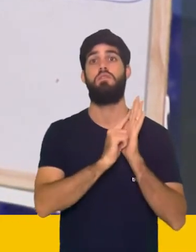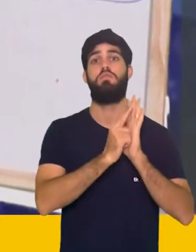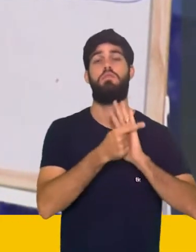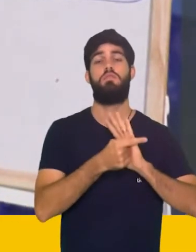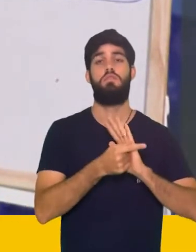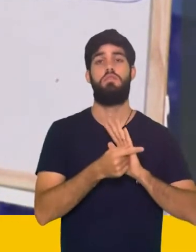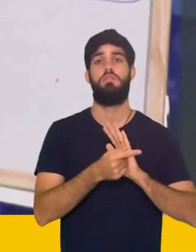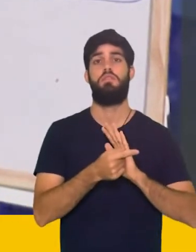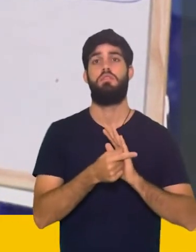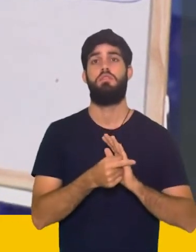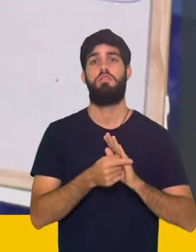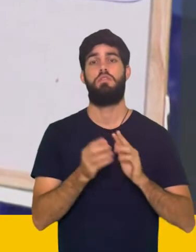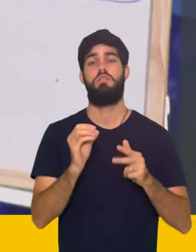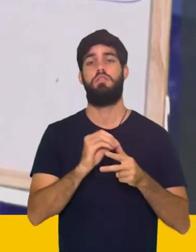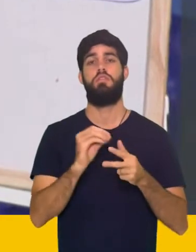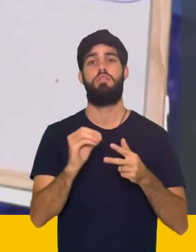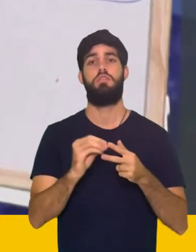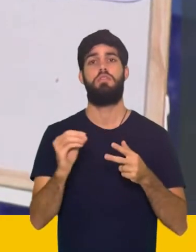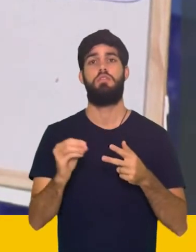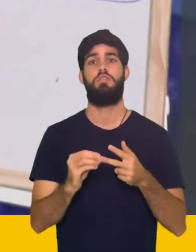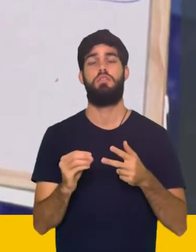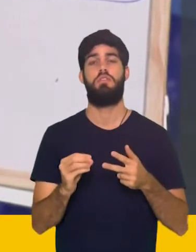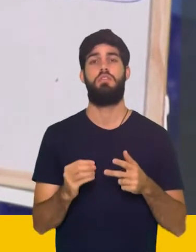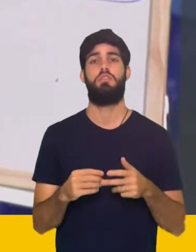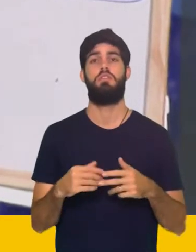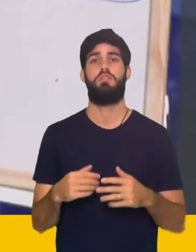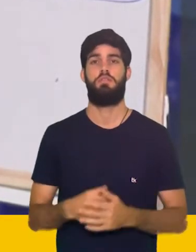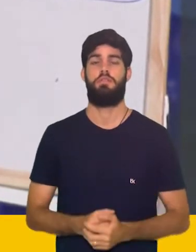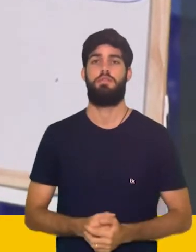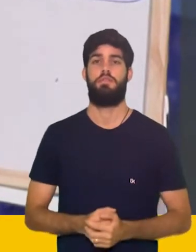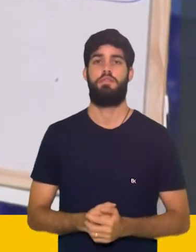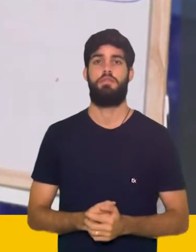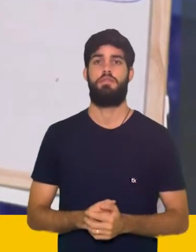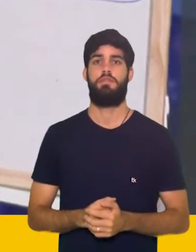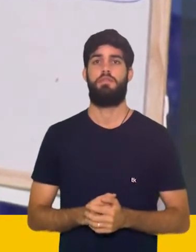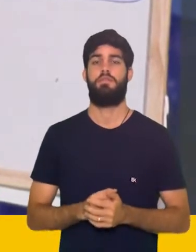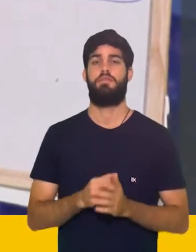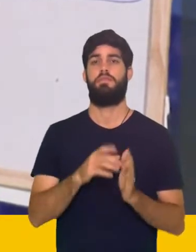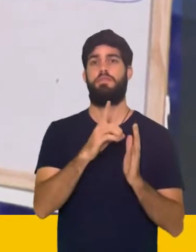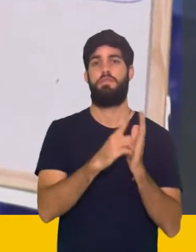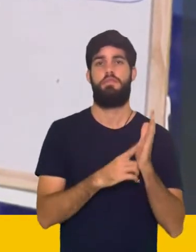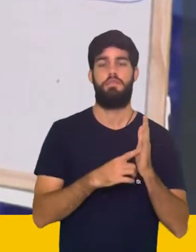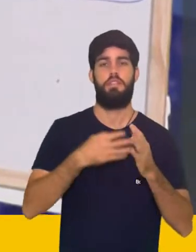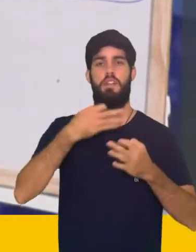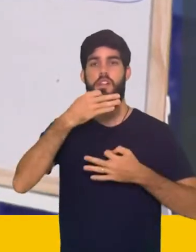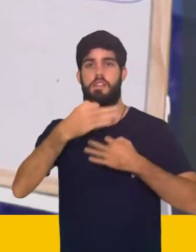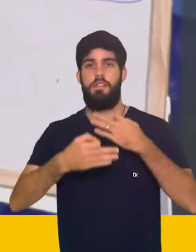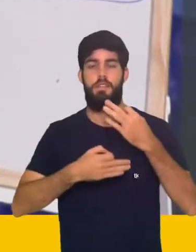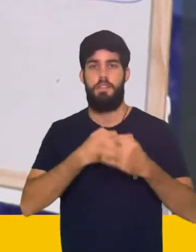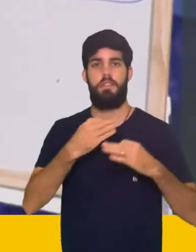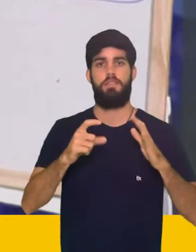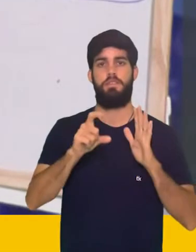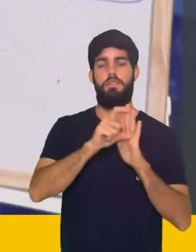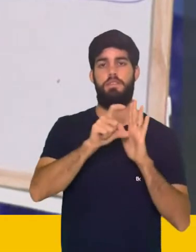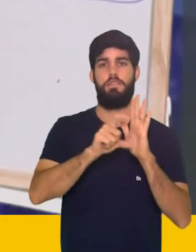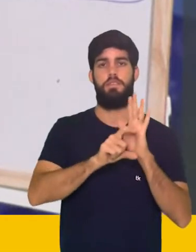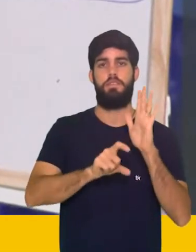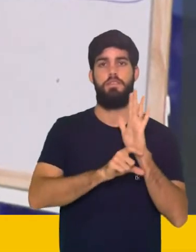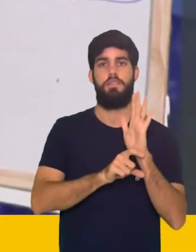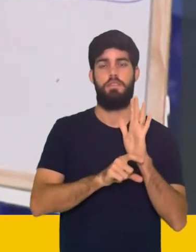prova do Enem? O gênero da prova do Enem é dissertação argumentativa em